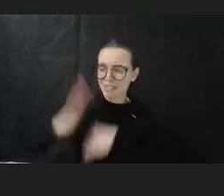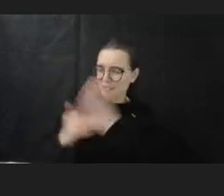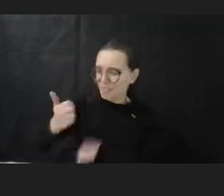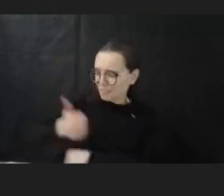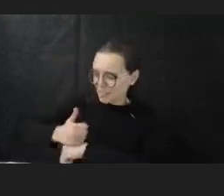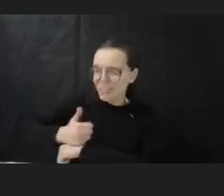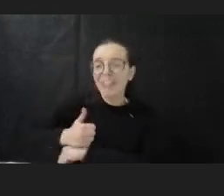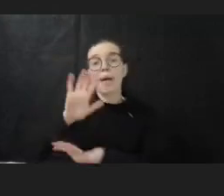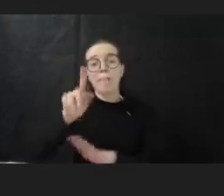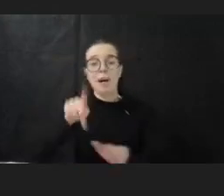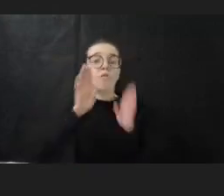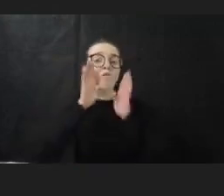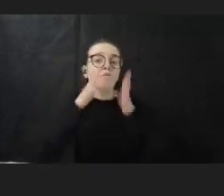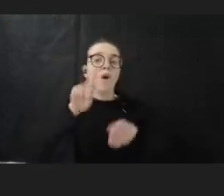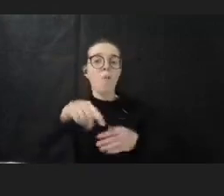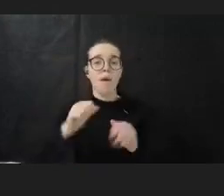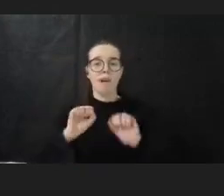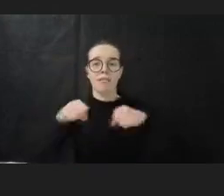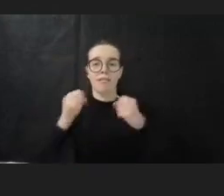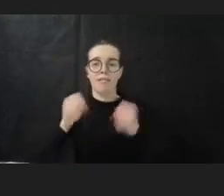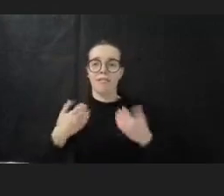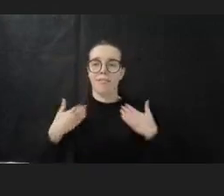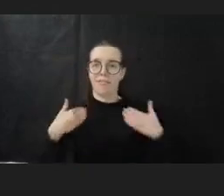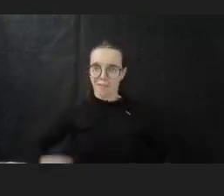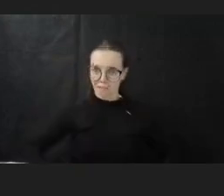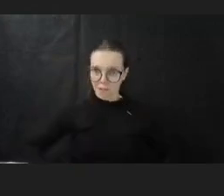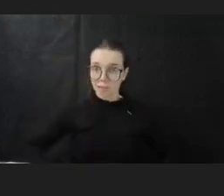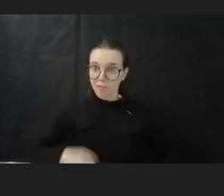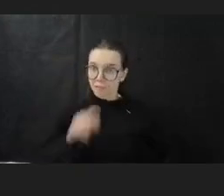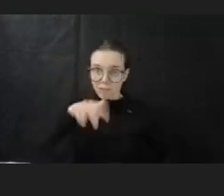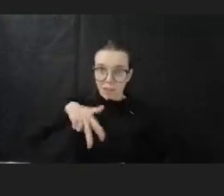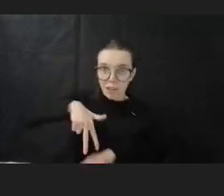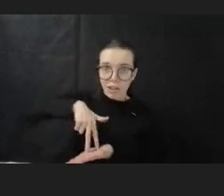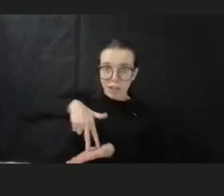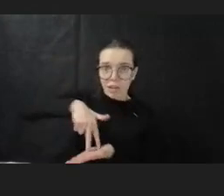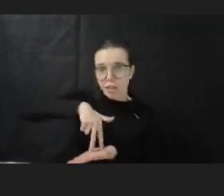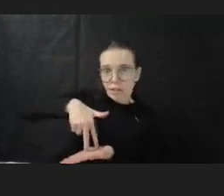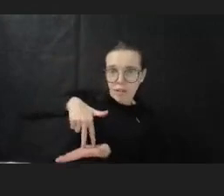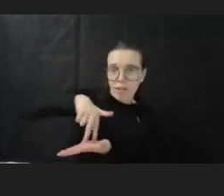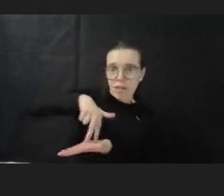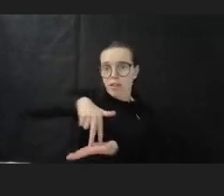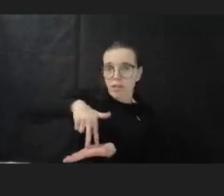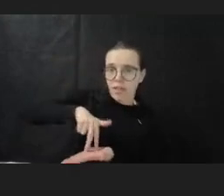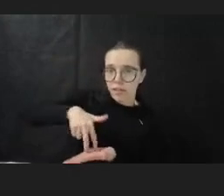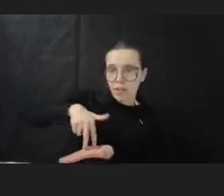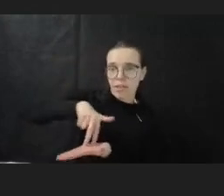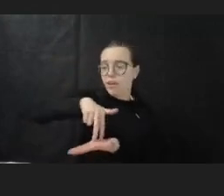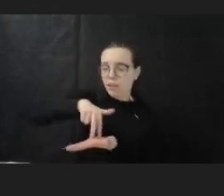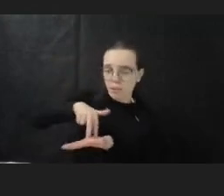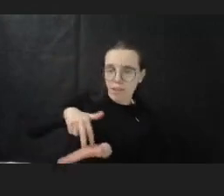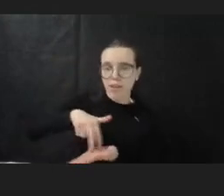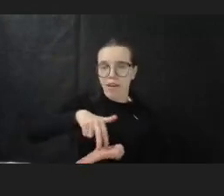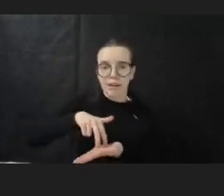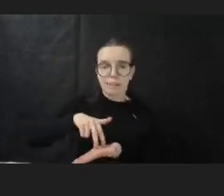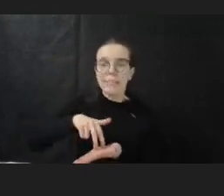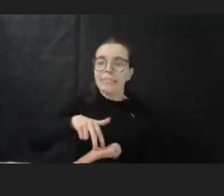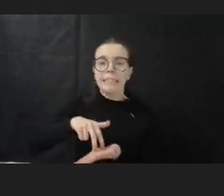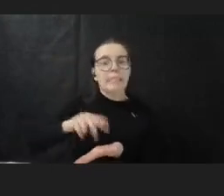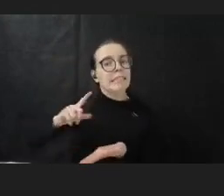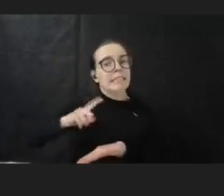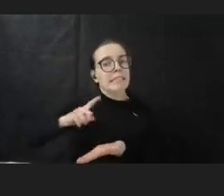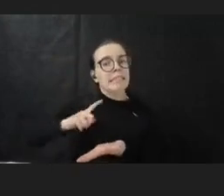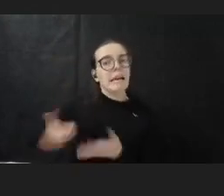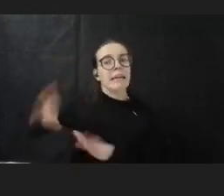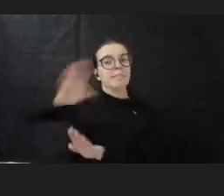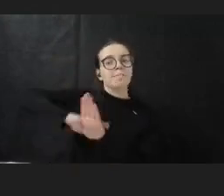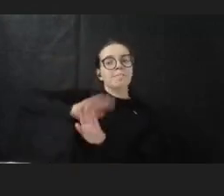né? Porque se você não consegue manter o equilíbrio, tem outras estruturas que estão passando